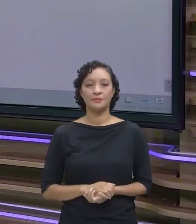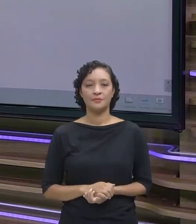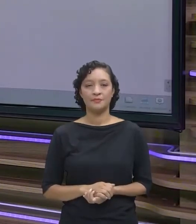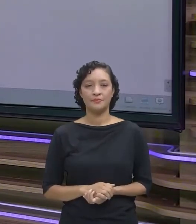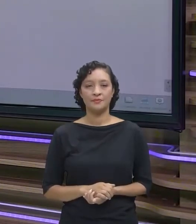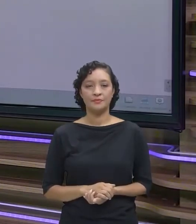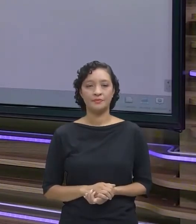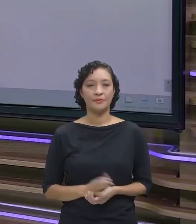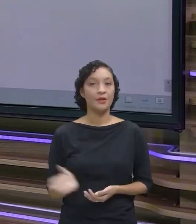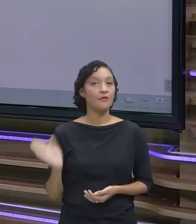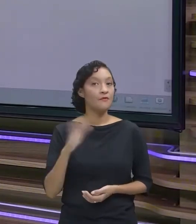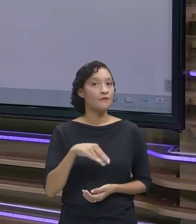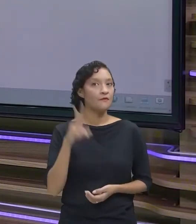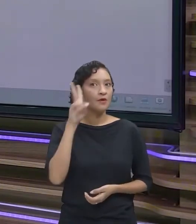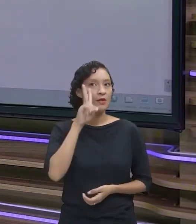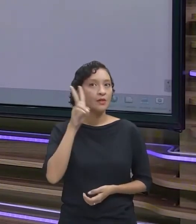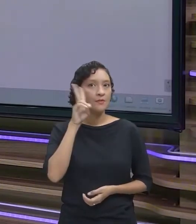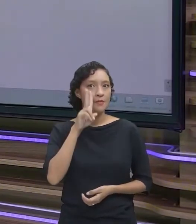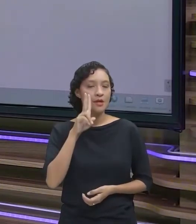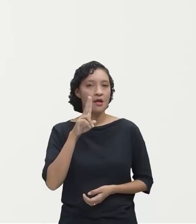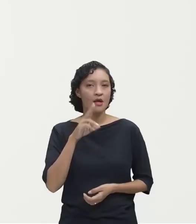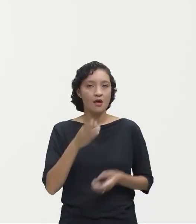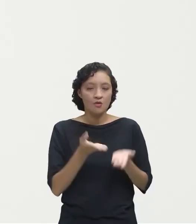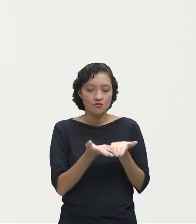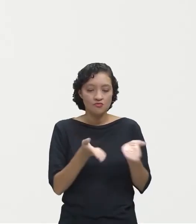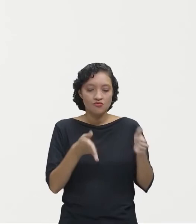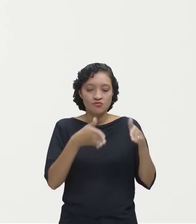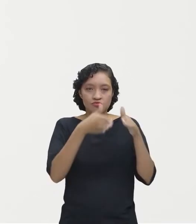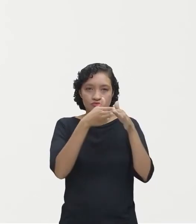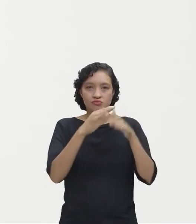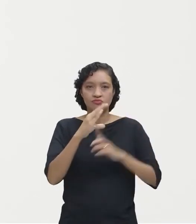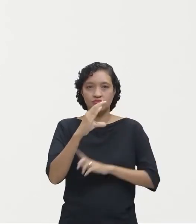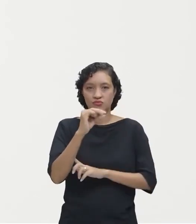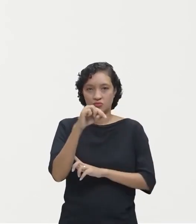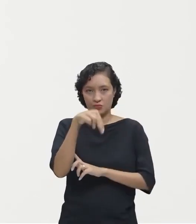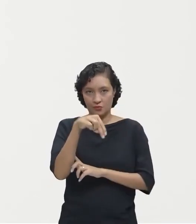Bora relembrar o cone? Bora lá.